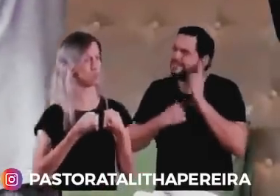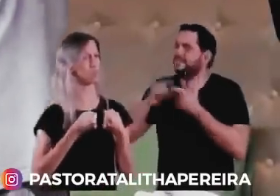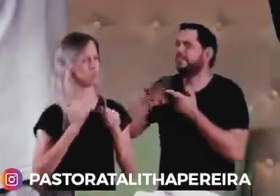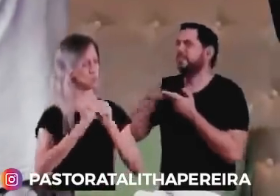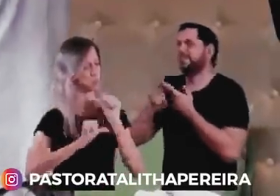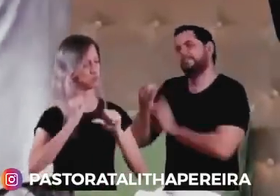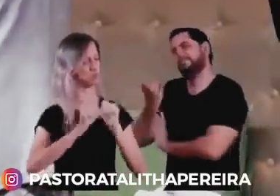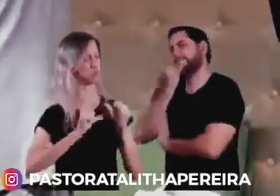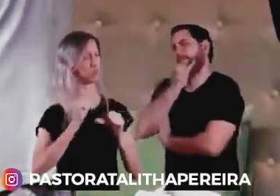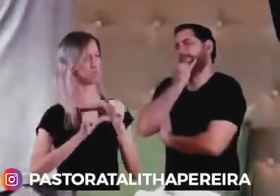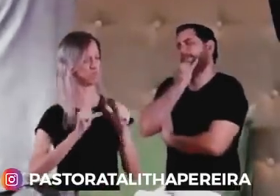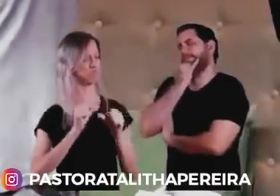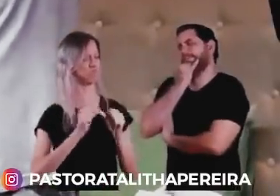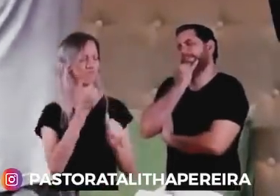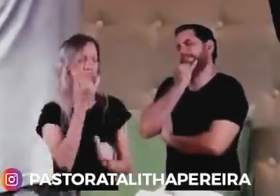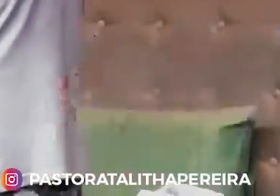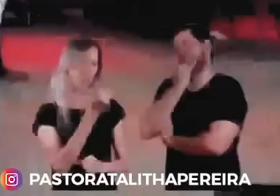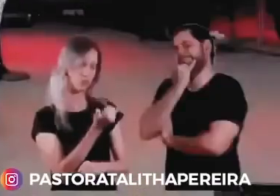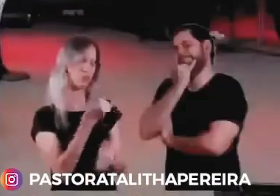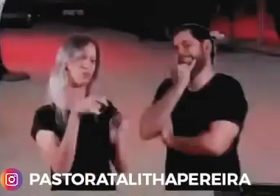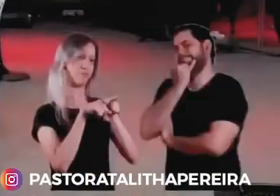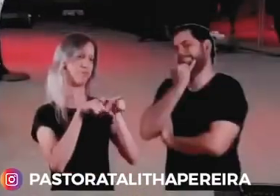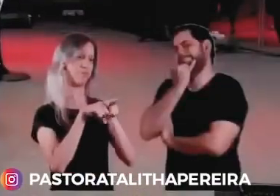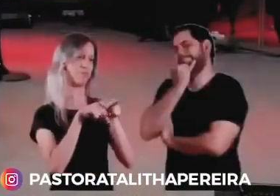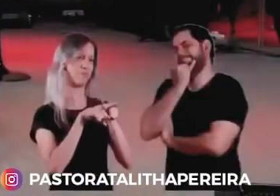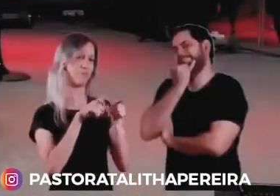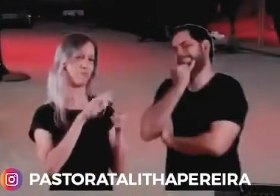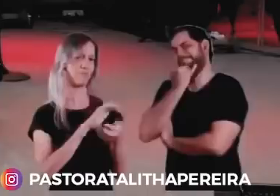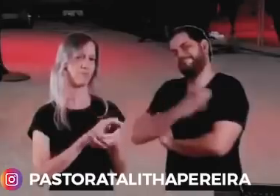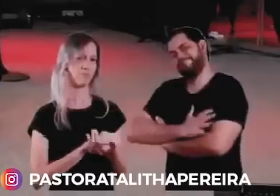Me perdoa. Me perdoa.